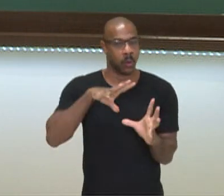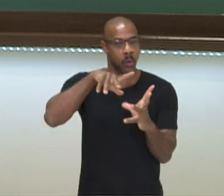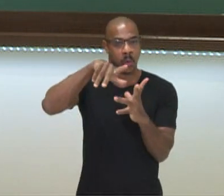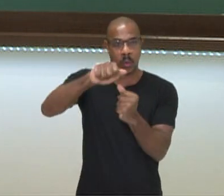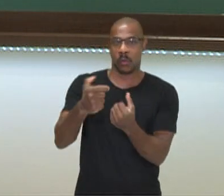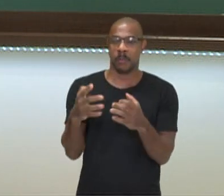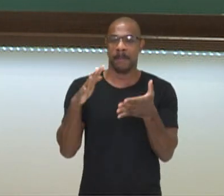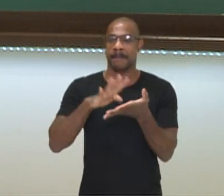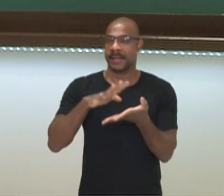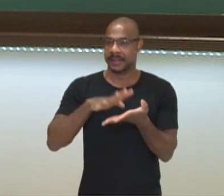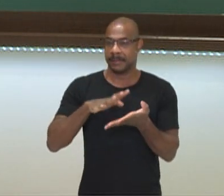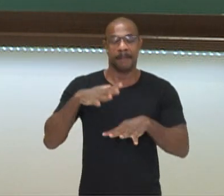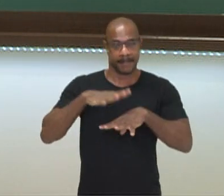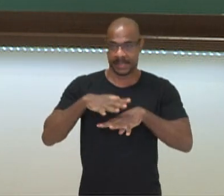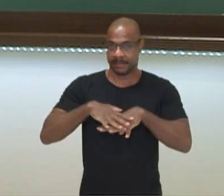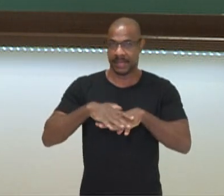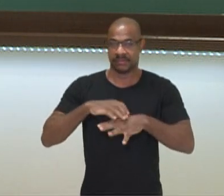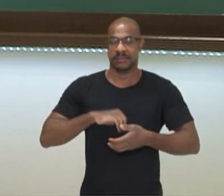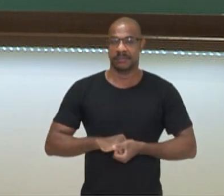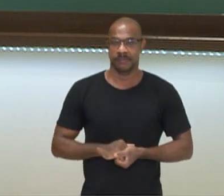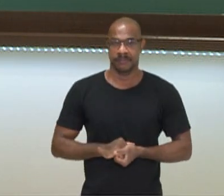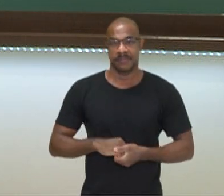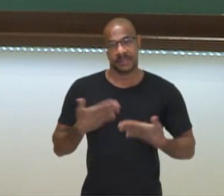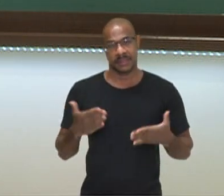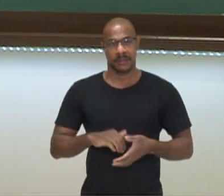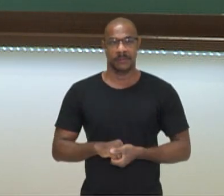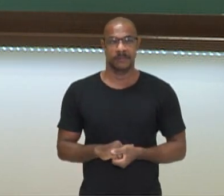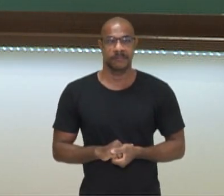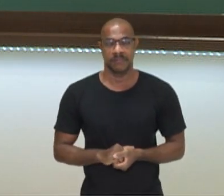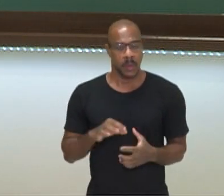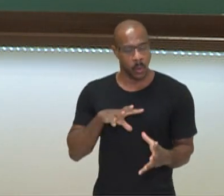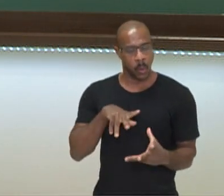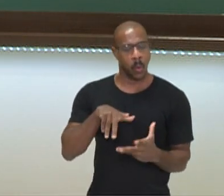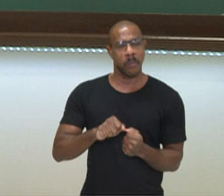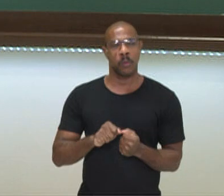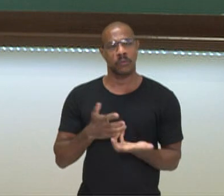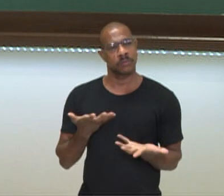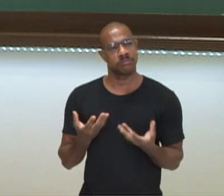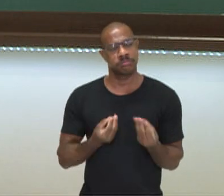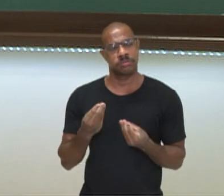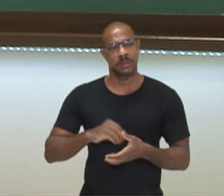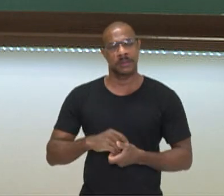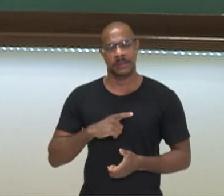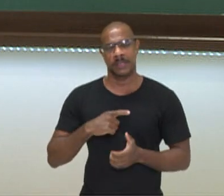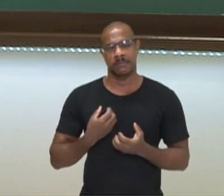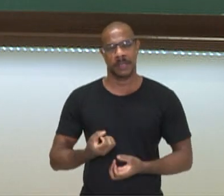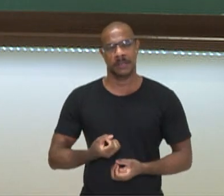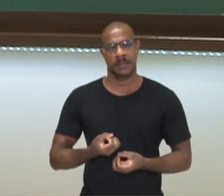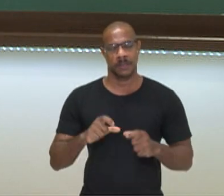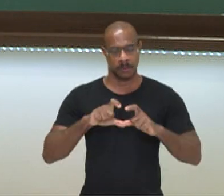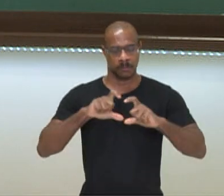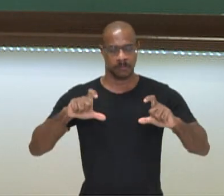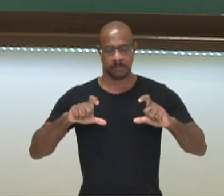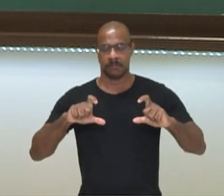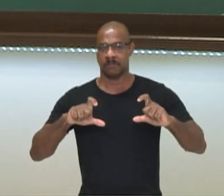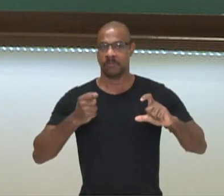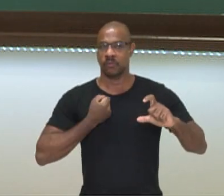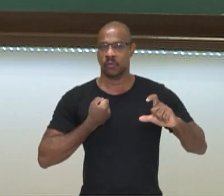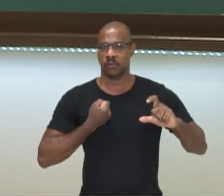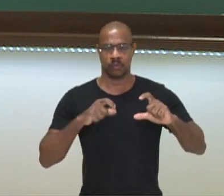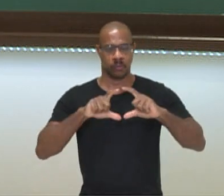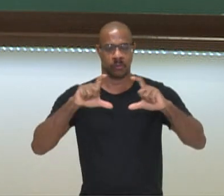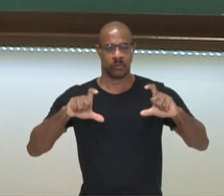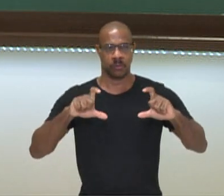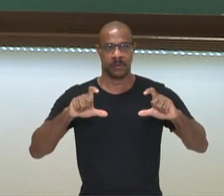língua matemática, certo? Ah, professor, então quer dizer que no mundo inteiro, quando tem uma expressão numérica, é primeiro